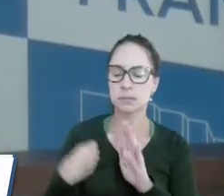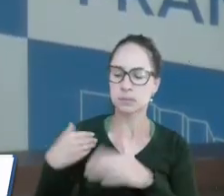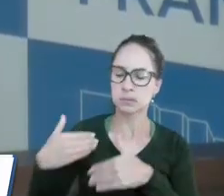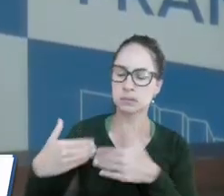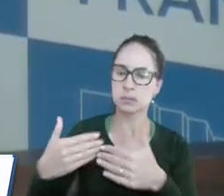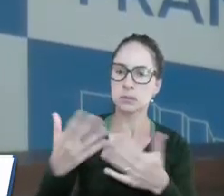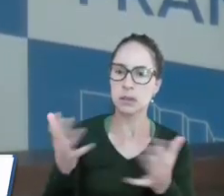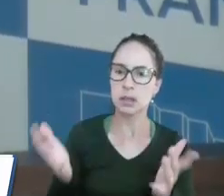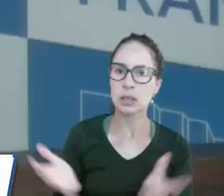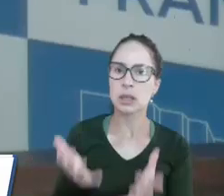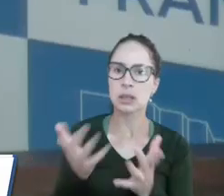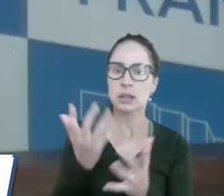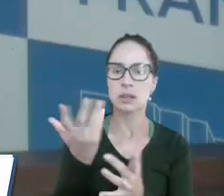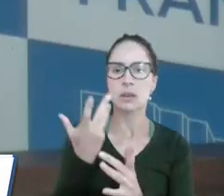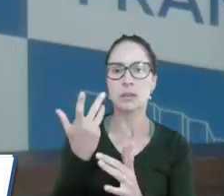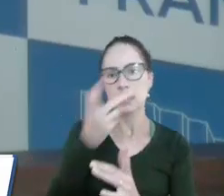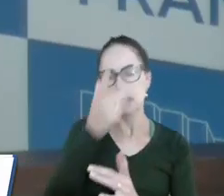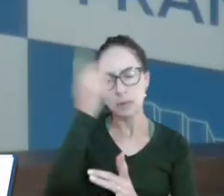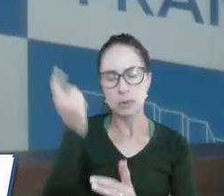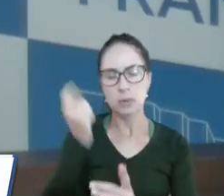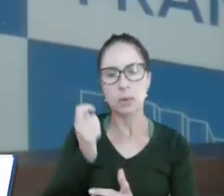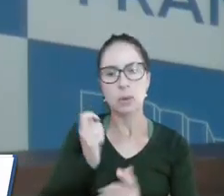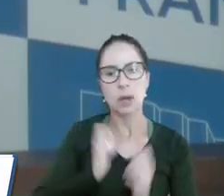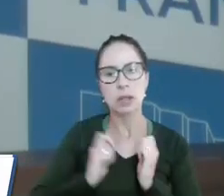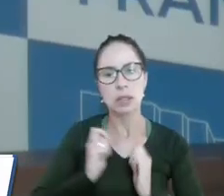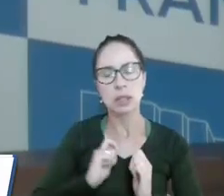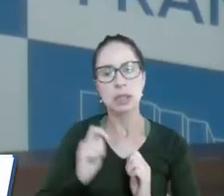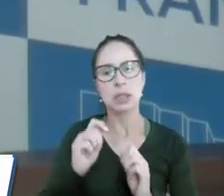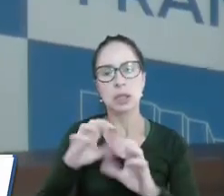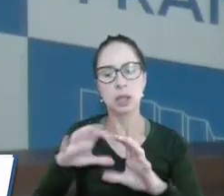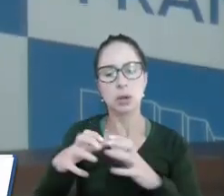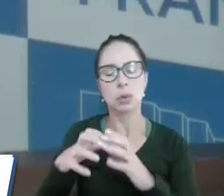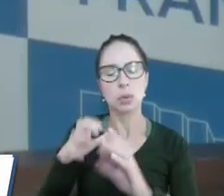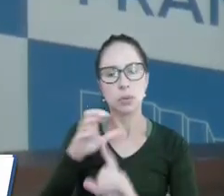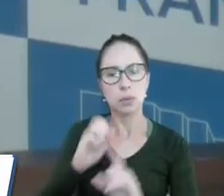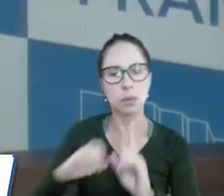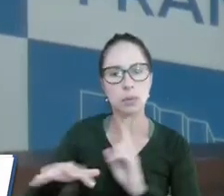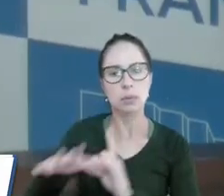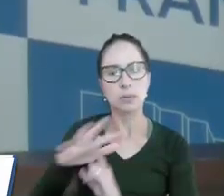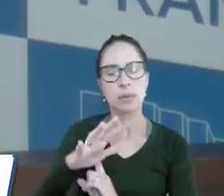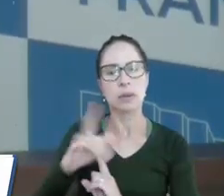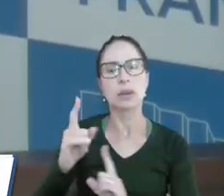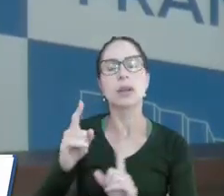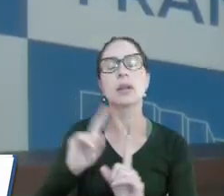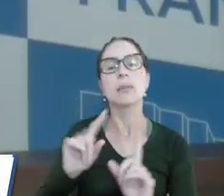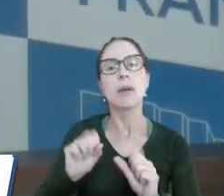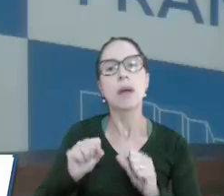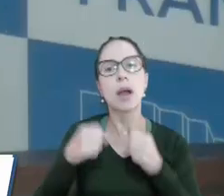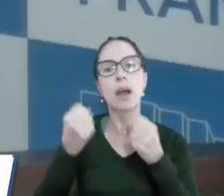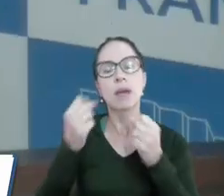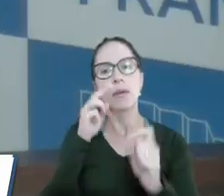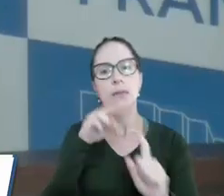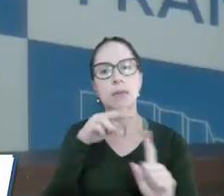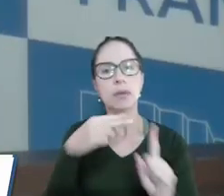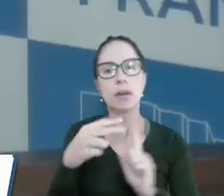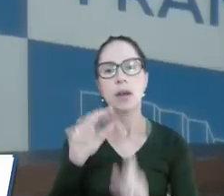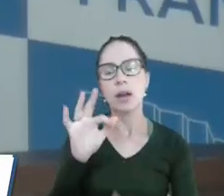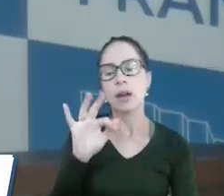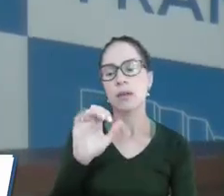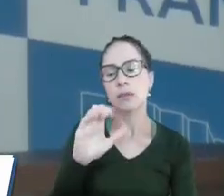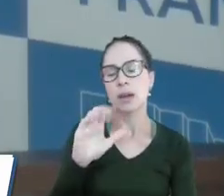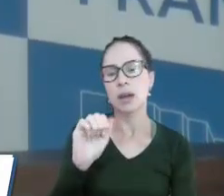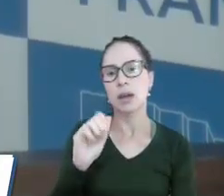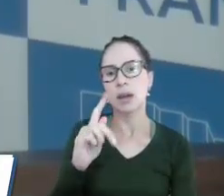artistas, coletivos e comunidades. Também celebramos a força visionária da FETAMP, como idealizadora